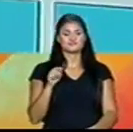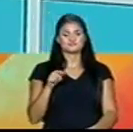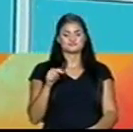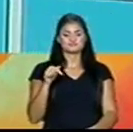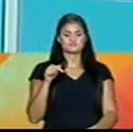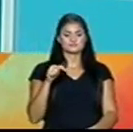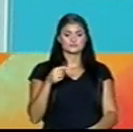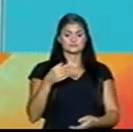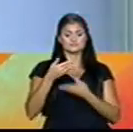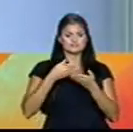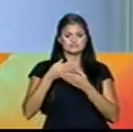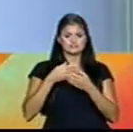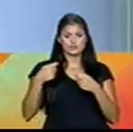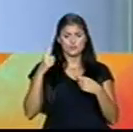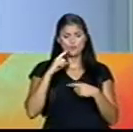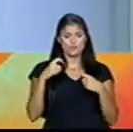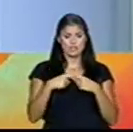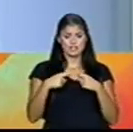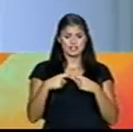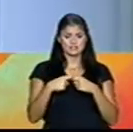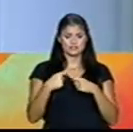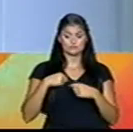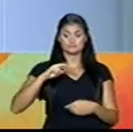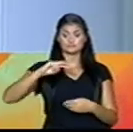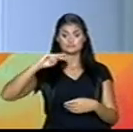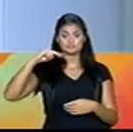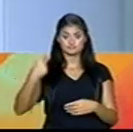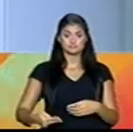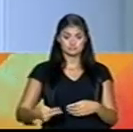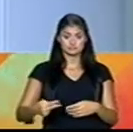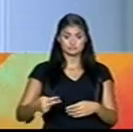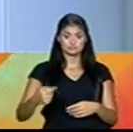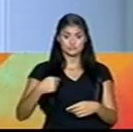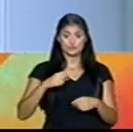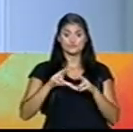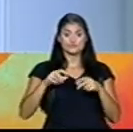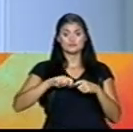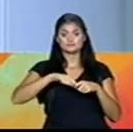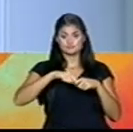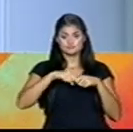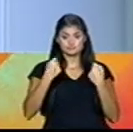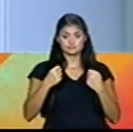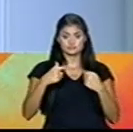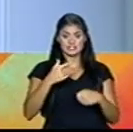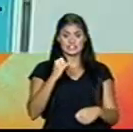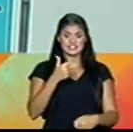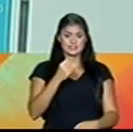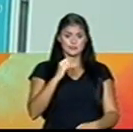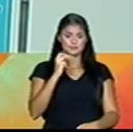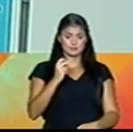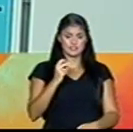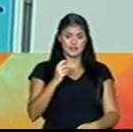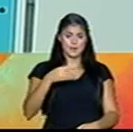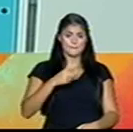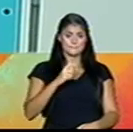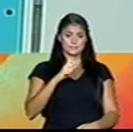Ia mesmo em conversa com uma colega e, por simplesmente, caí mal, nunca tinha partido nada na minha vida, e parti tíbia, perónio e fiz ruptura de